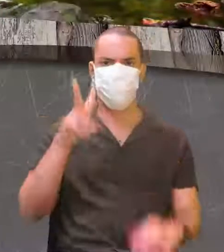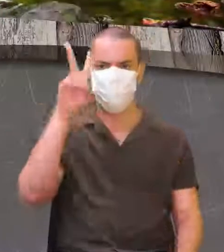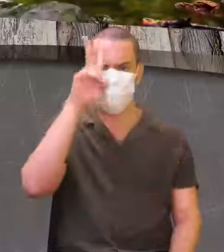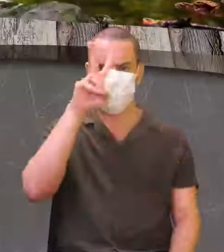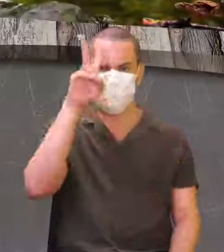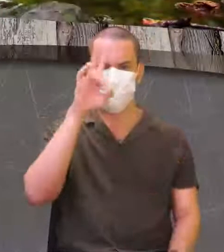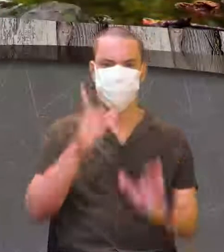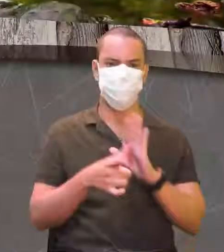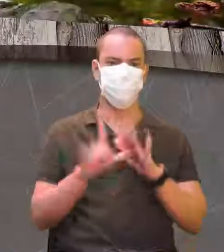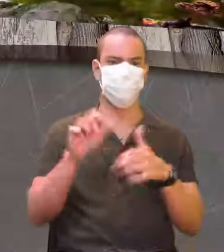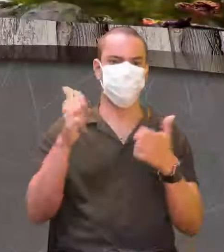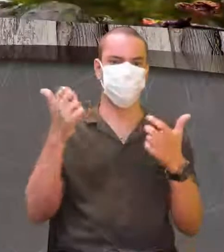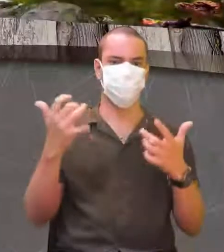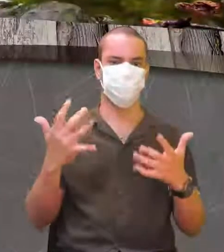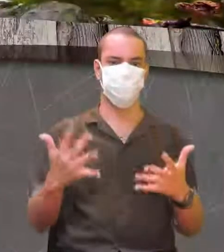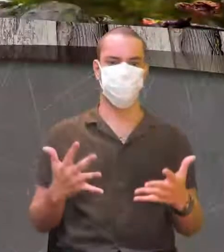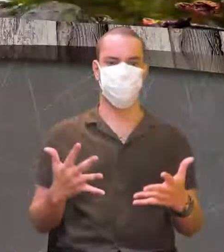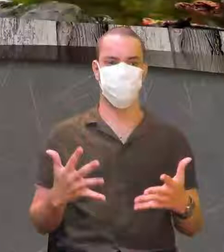Lembram lá quando a gente falou